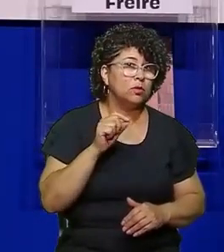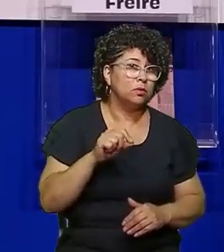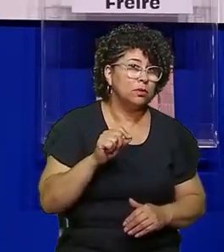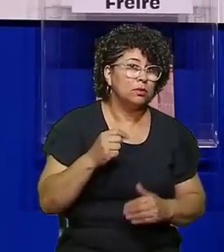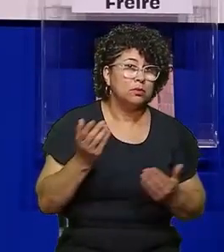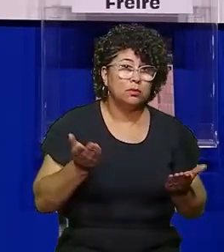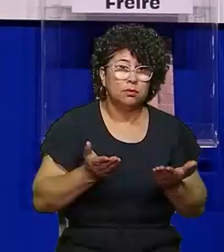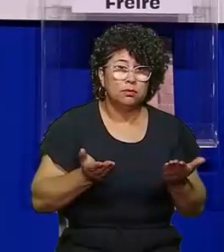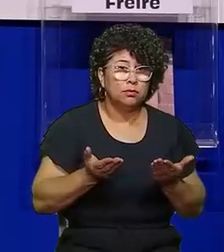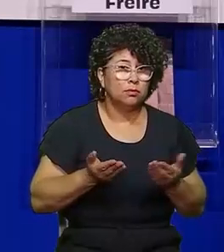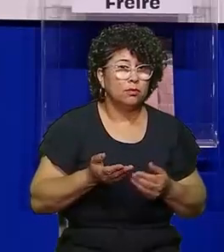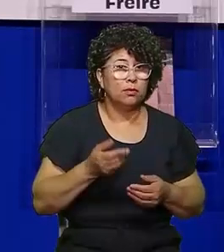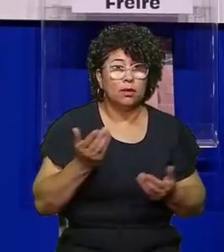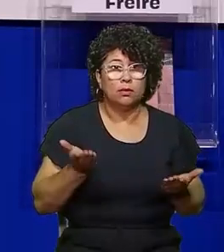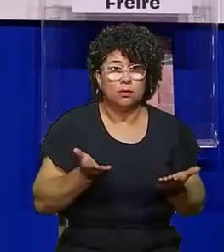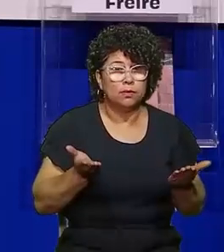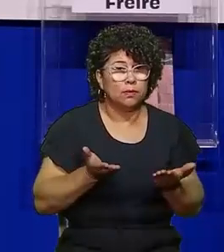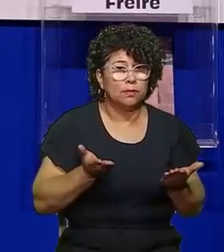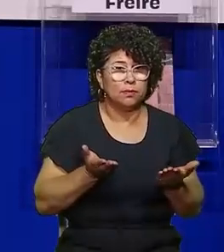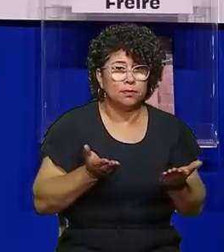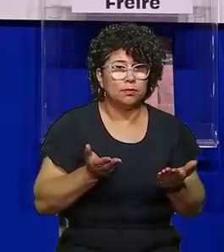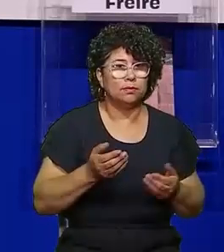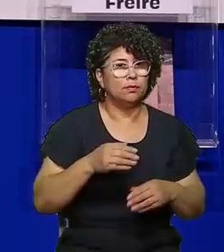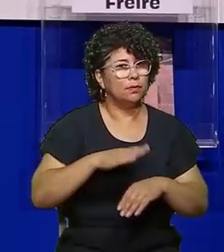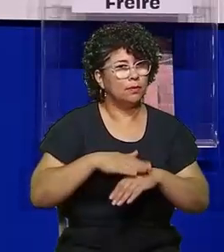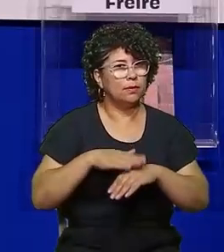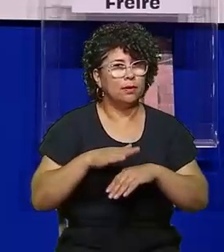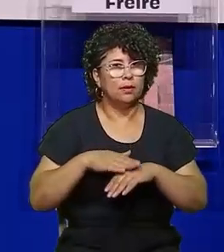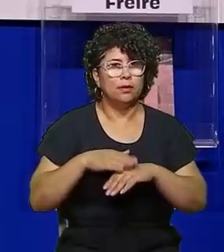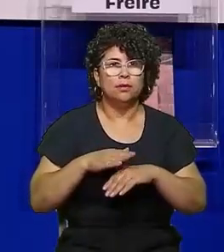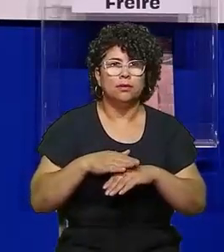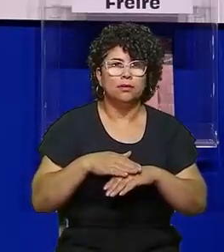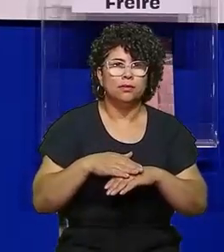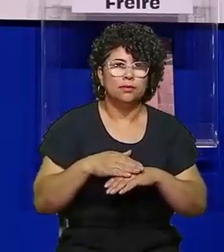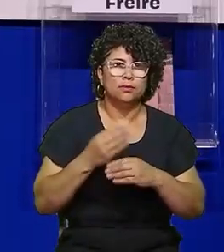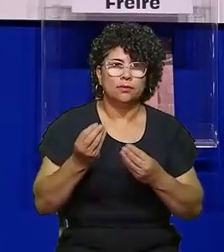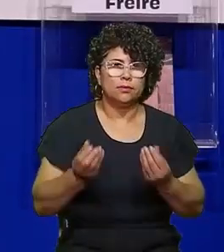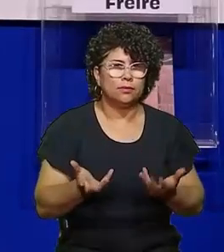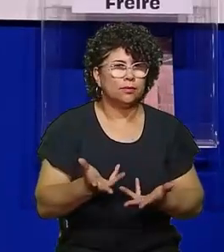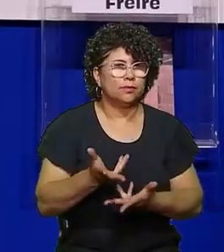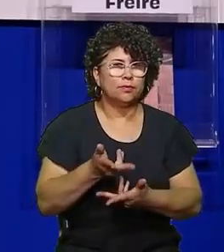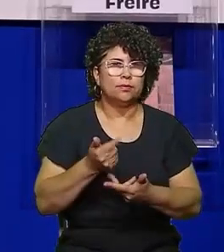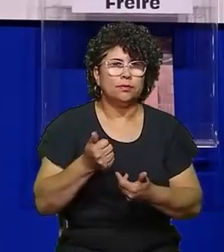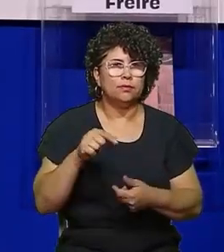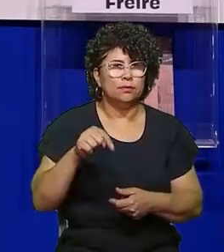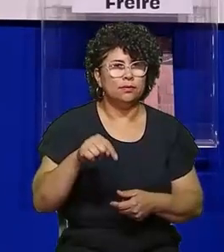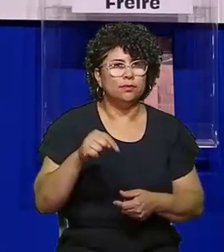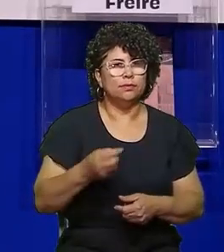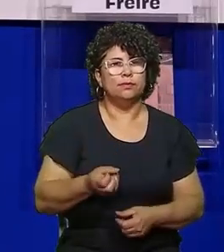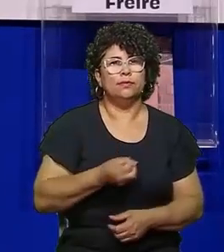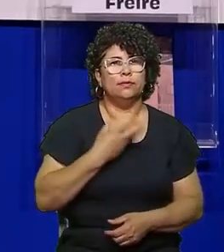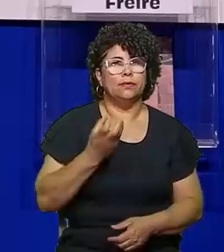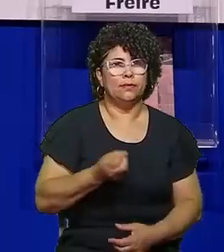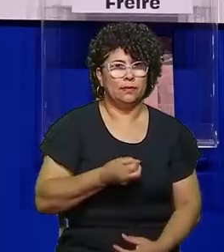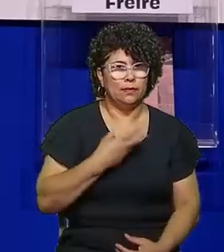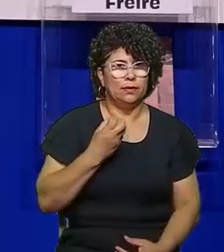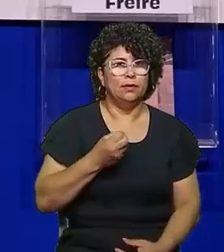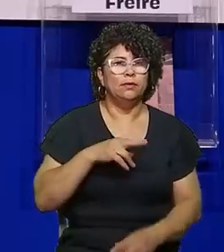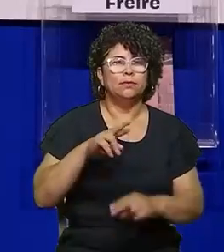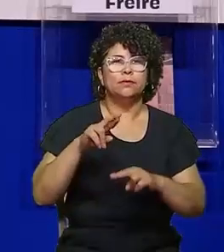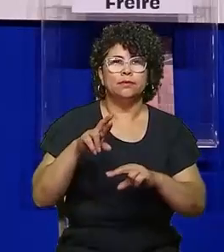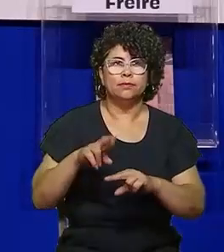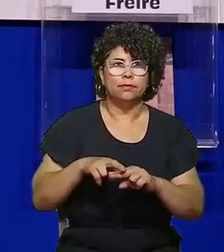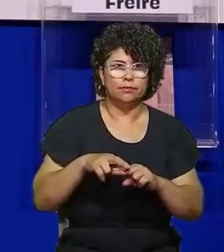e nisso está a grandeza desta obra de Carlos Drummond de Andrade. Oi, Edmilson, a gente conversando, você falou